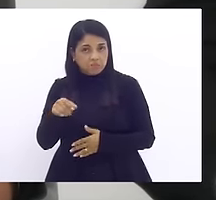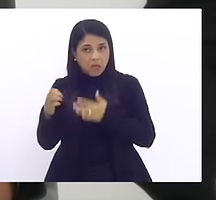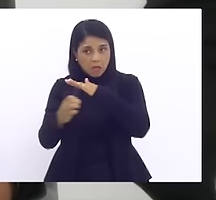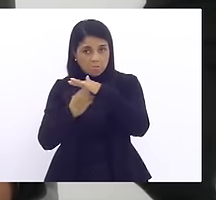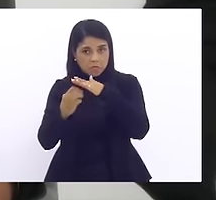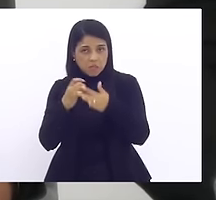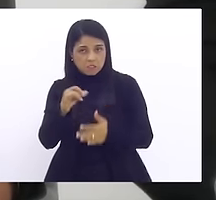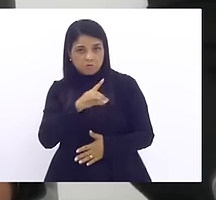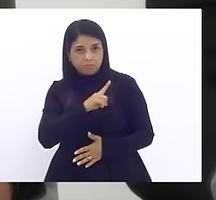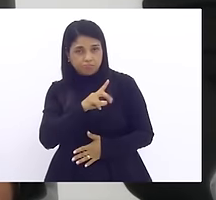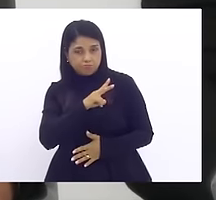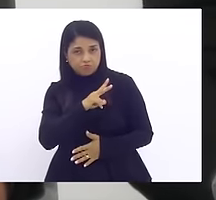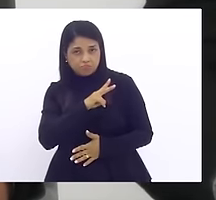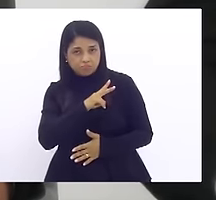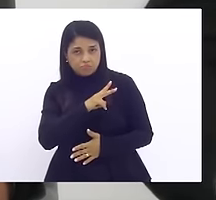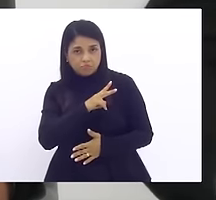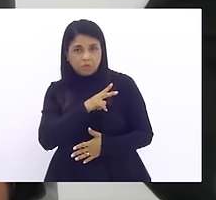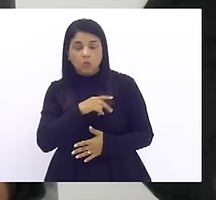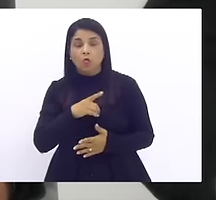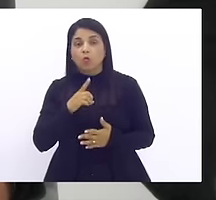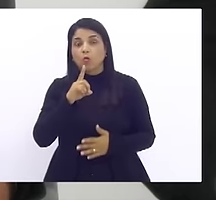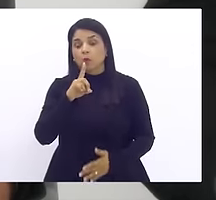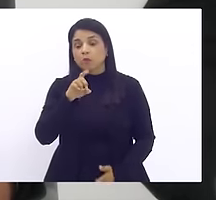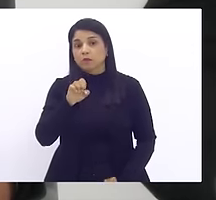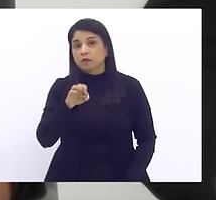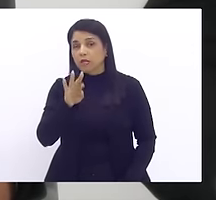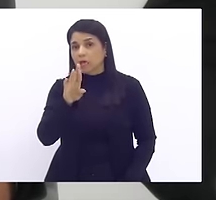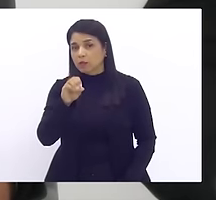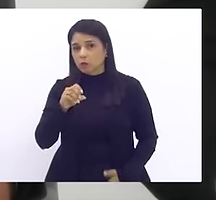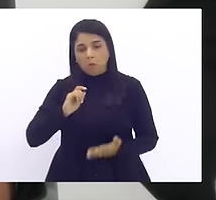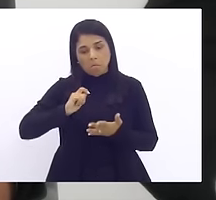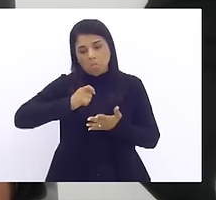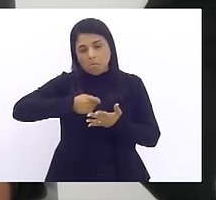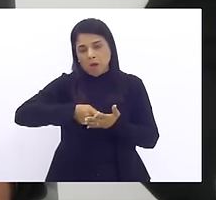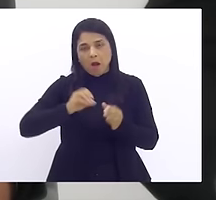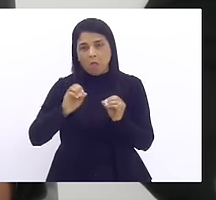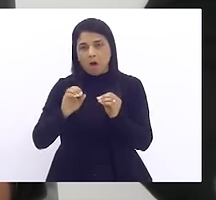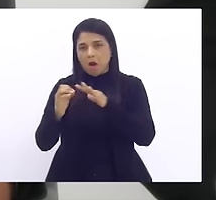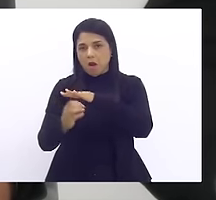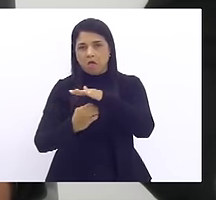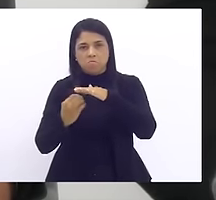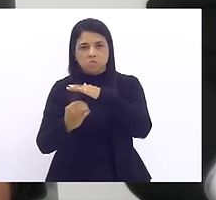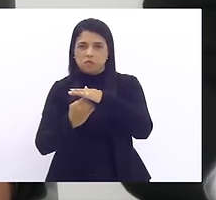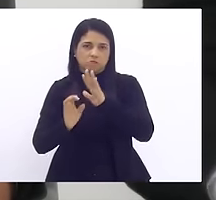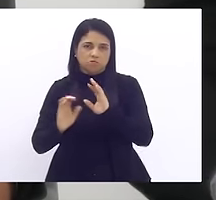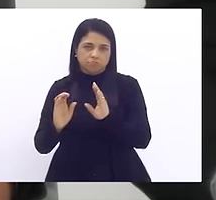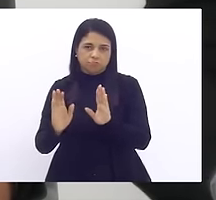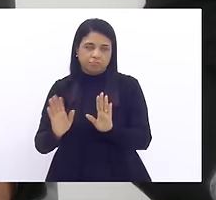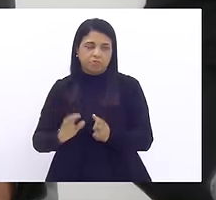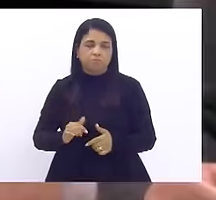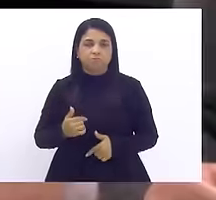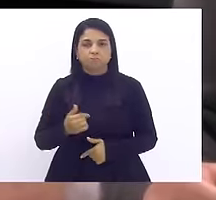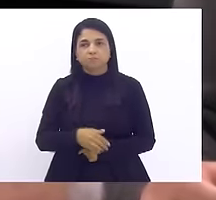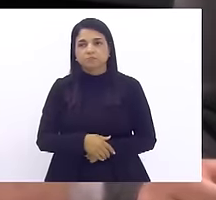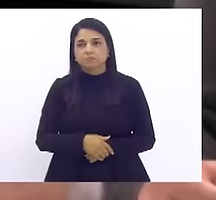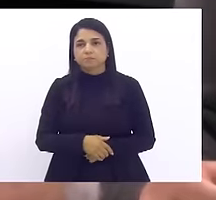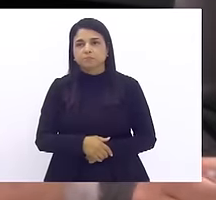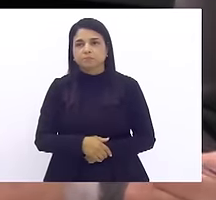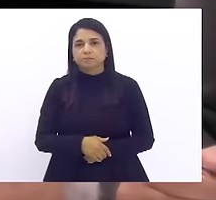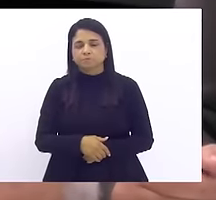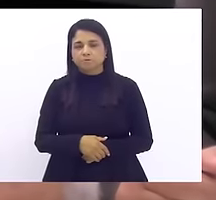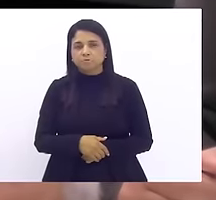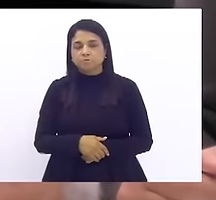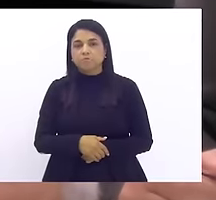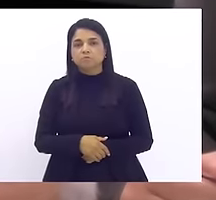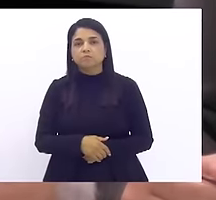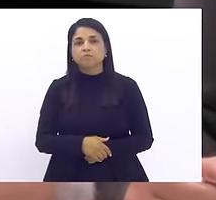como é normal o Detro Não efetua nenhum pagamento à empresa a empresa prestadora de serviço a outra questão é o seguinte